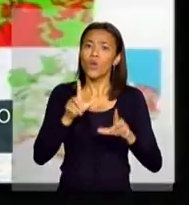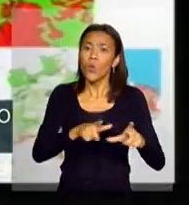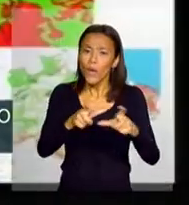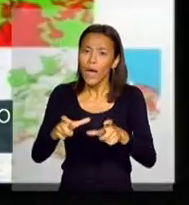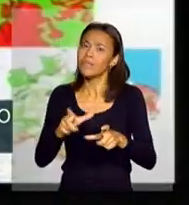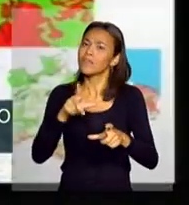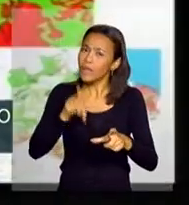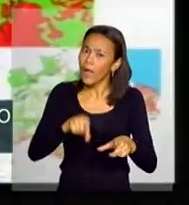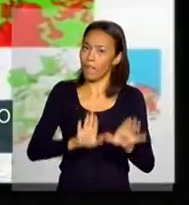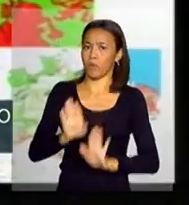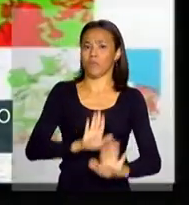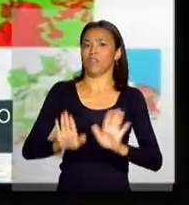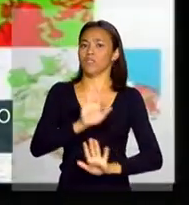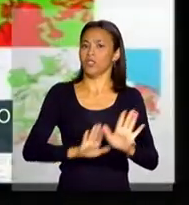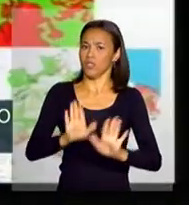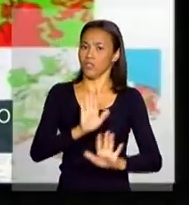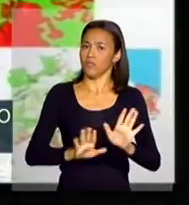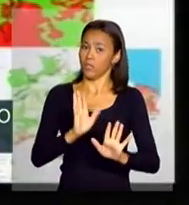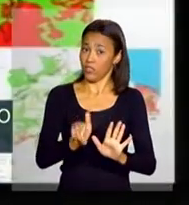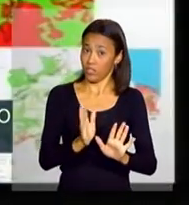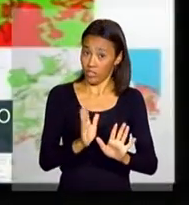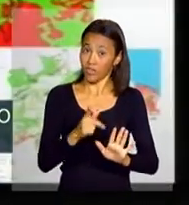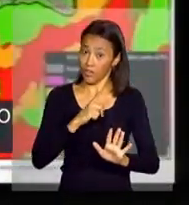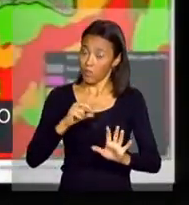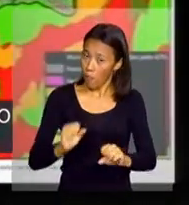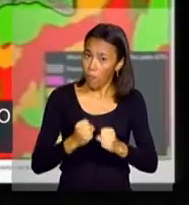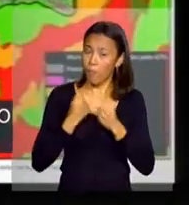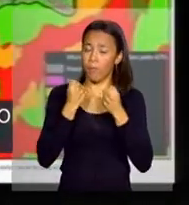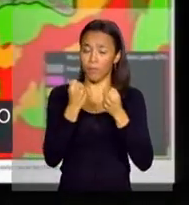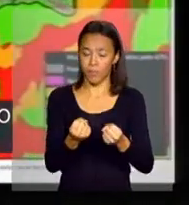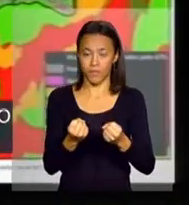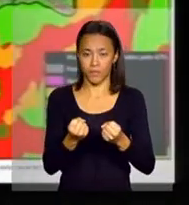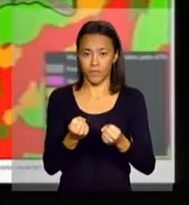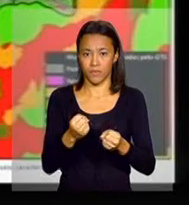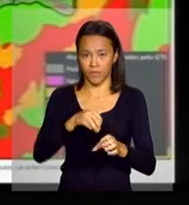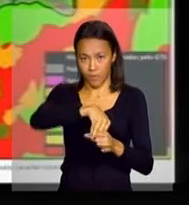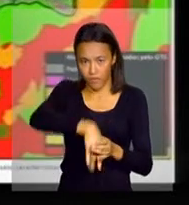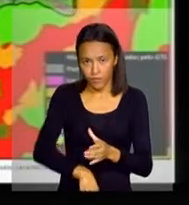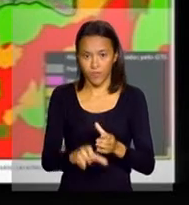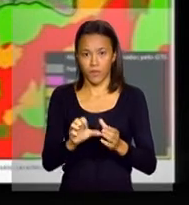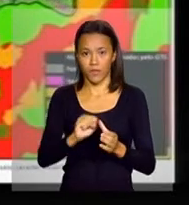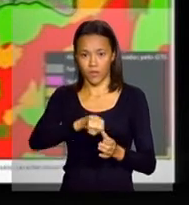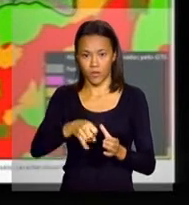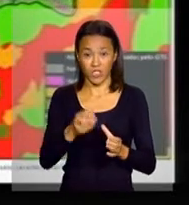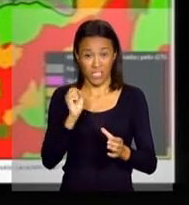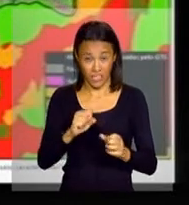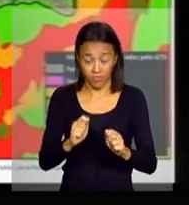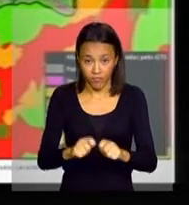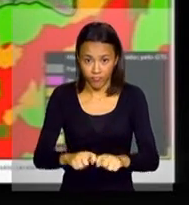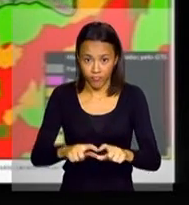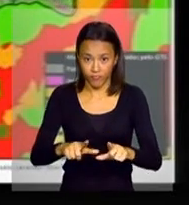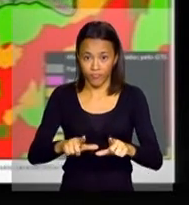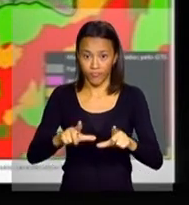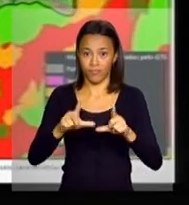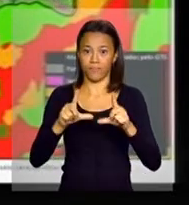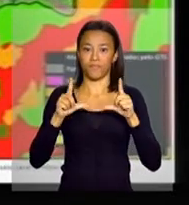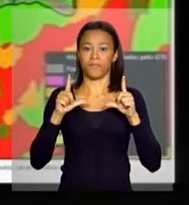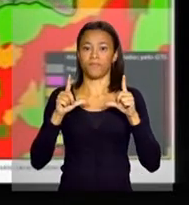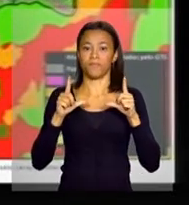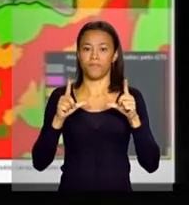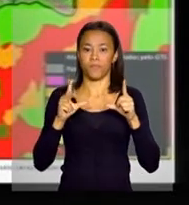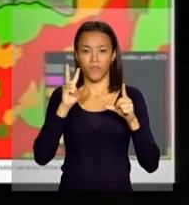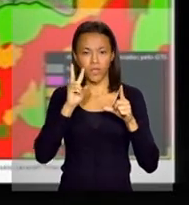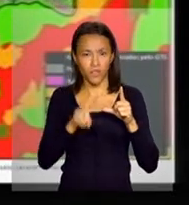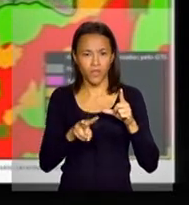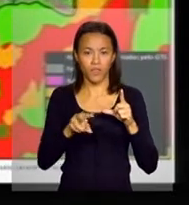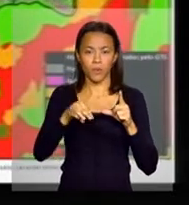que estão sobre áreas com bom potencial agrícola. Tá? Se a gente fizer um zoom dessa história para as áreas ali no